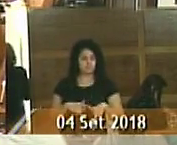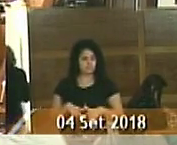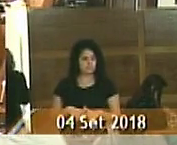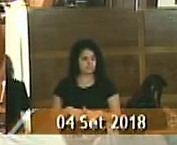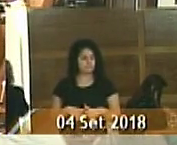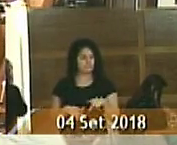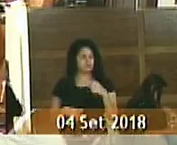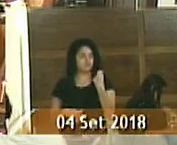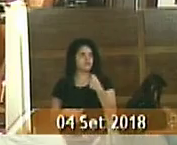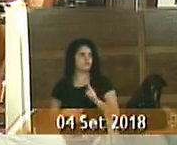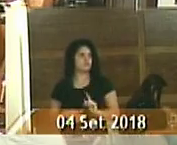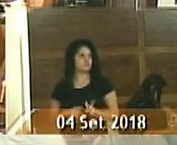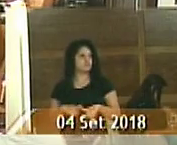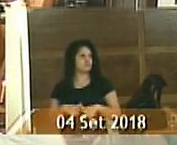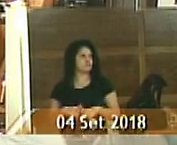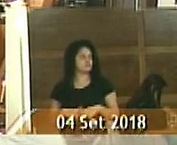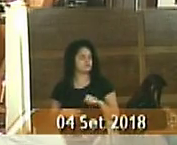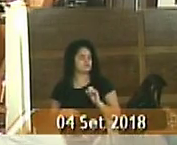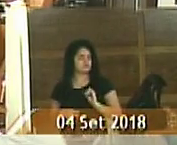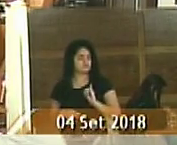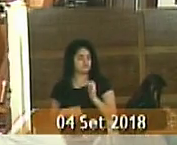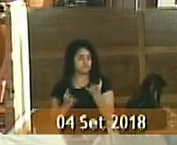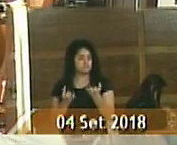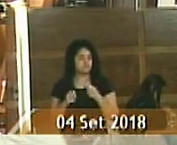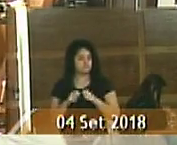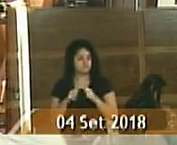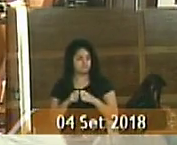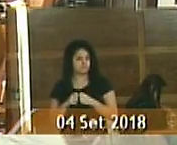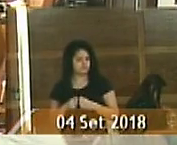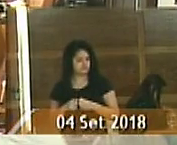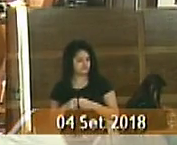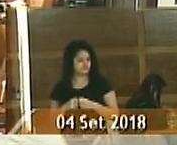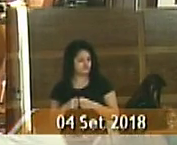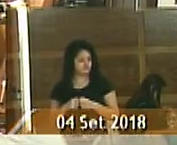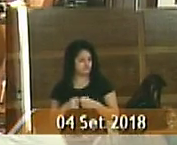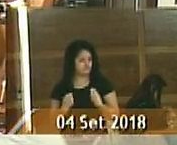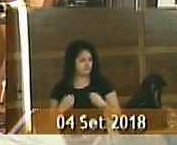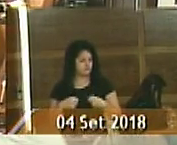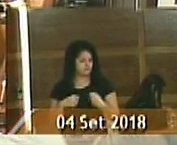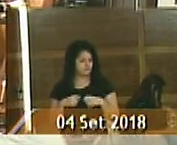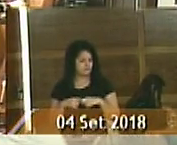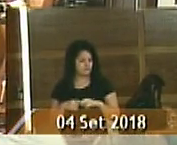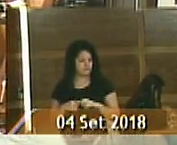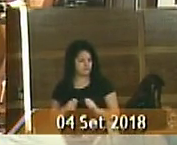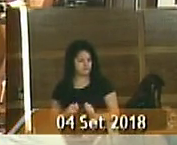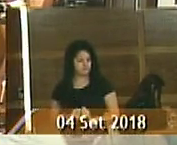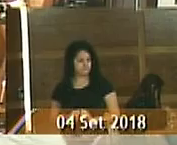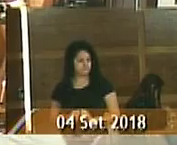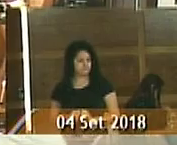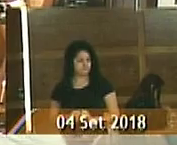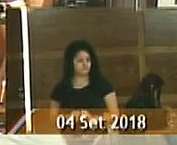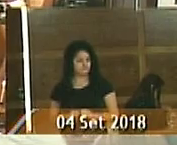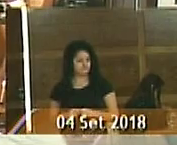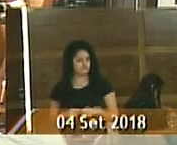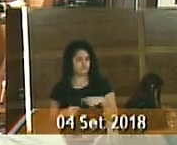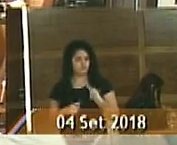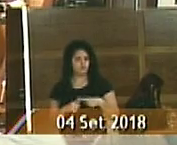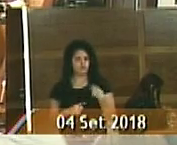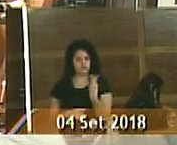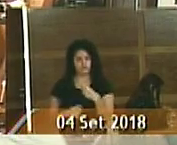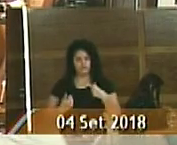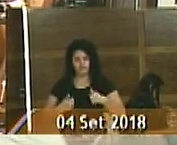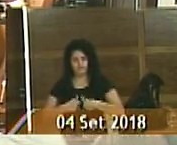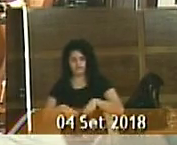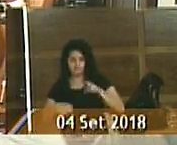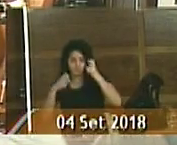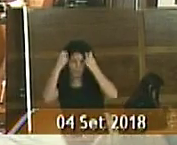é que a questão, se querem fazer com ele ou não, cabe a ele enxergar e tomar providência. O que a gente fica preocupado